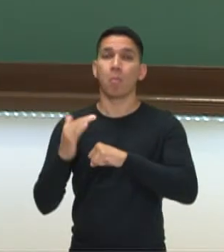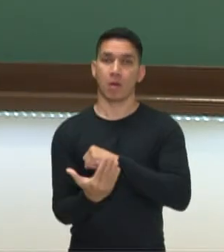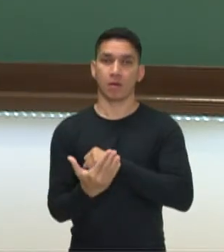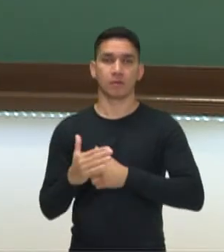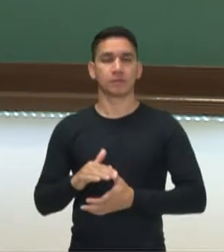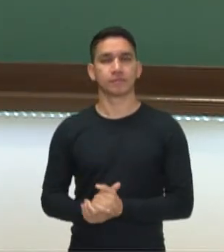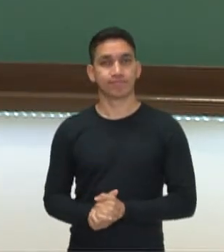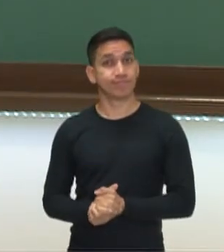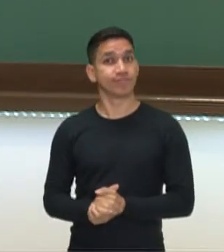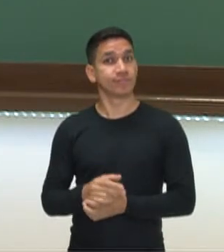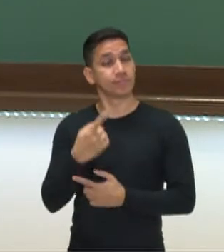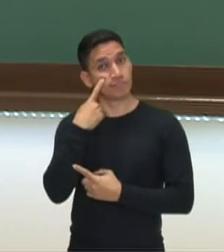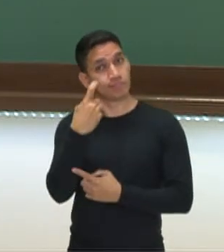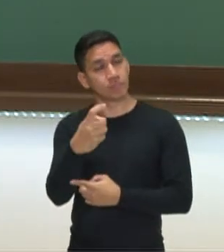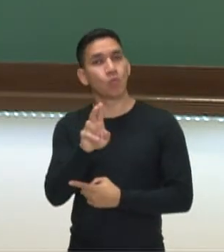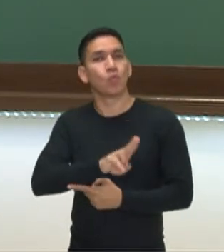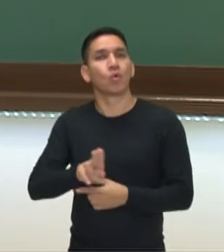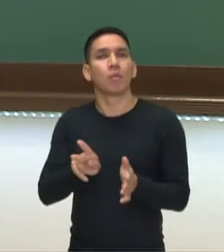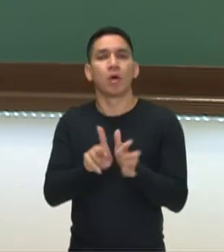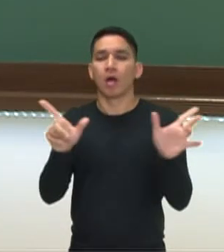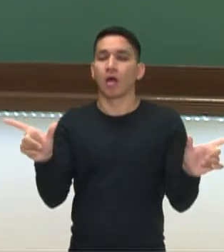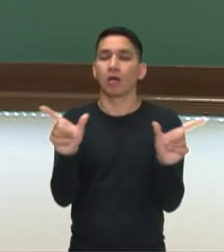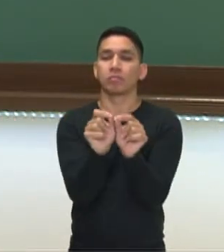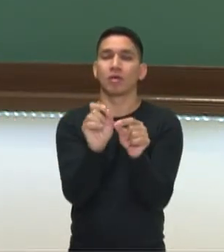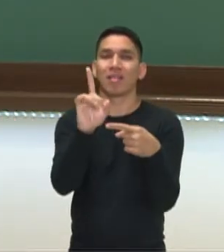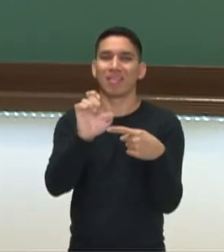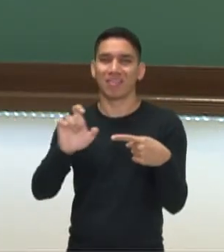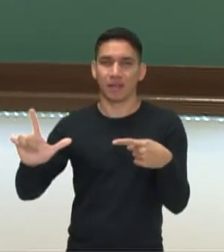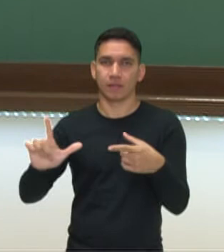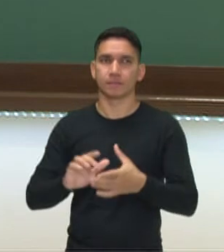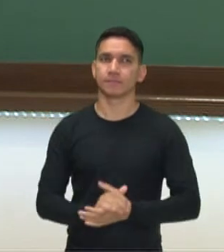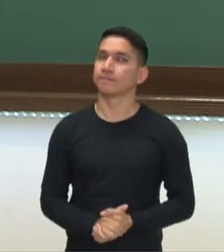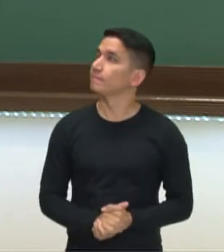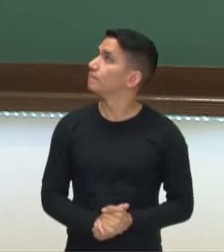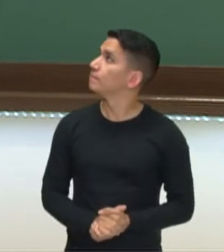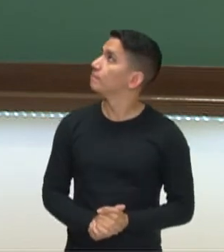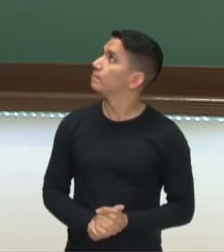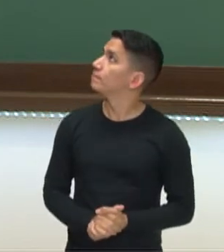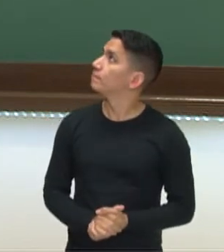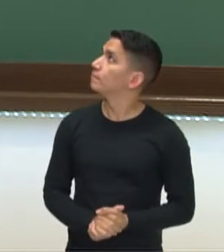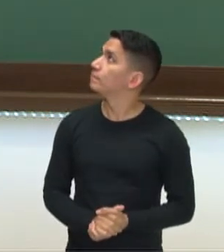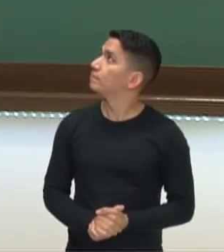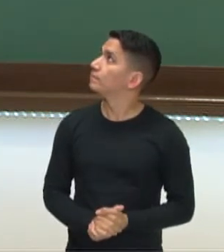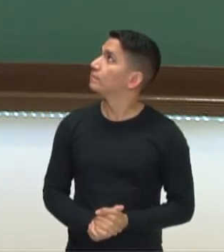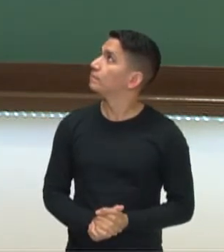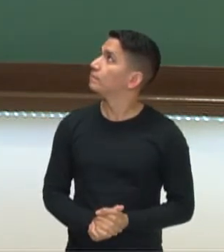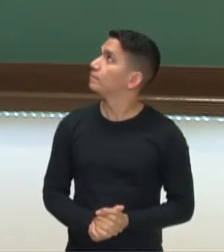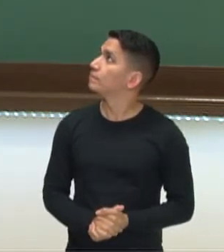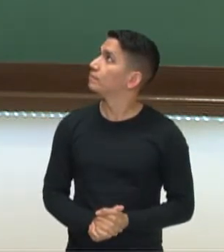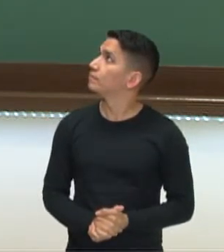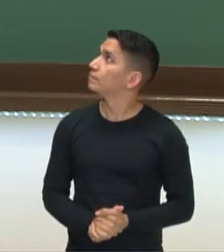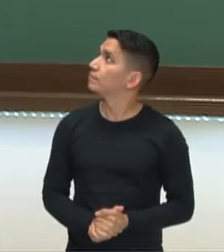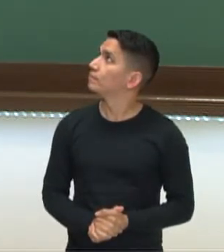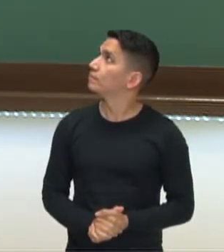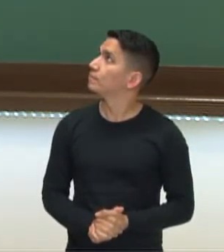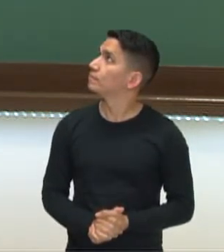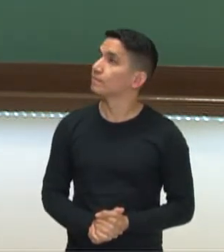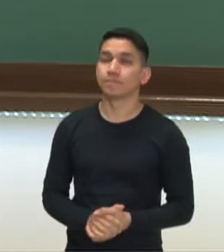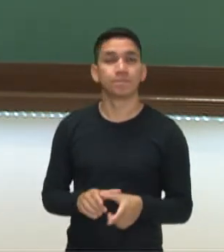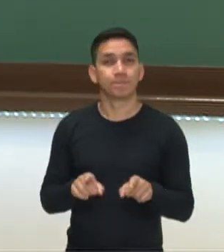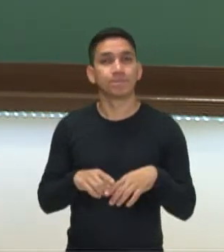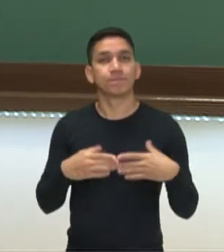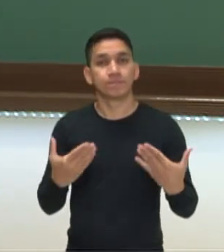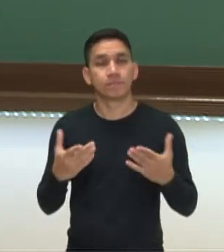interessante, utilizando então a contração del, né? E, ó,